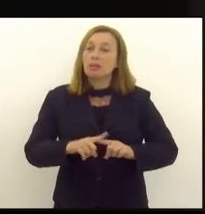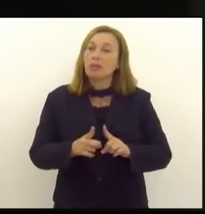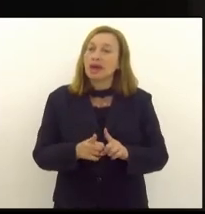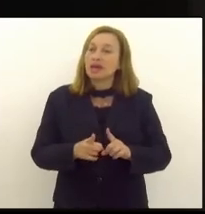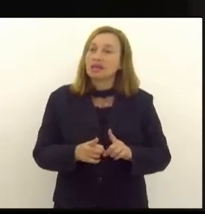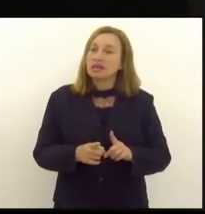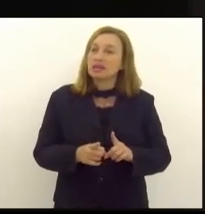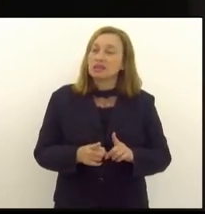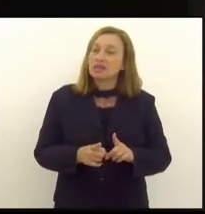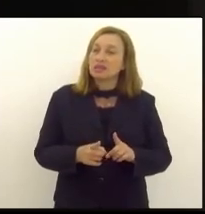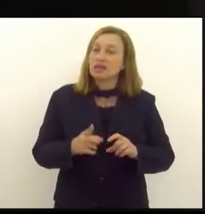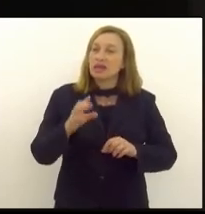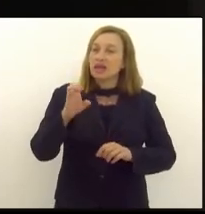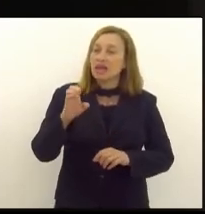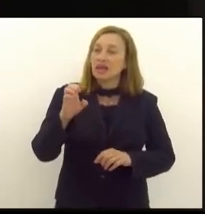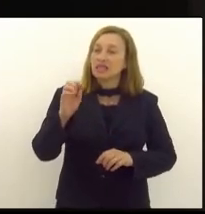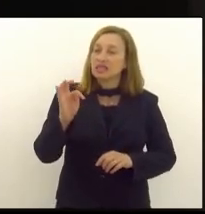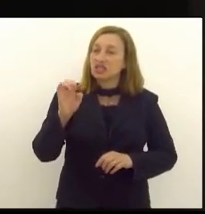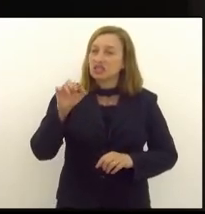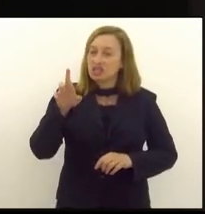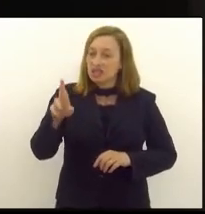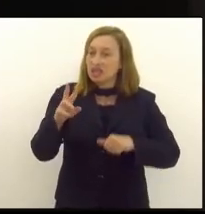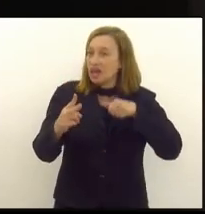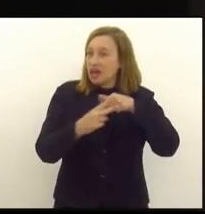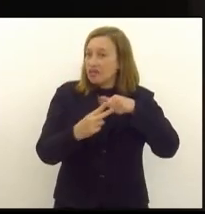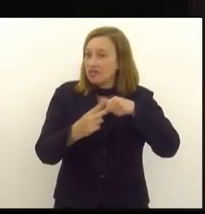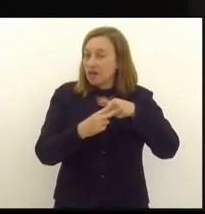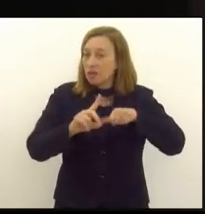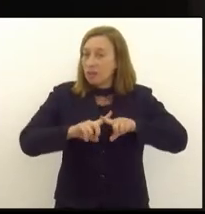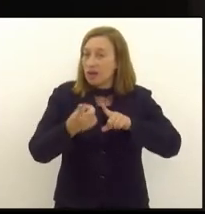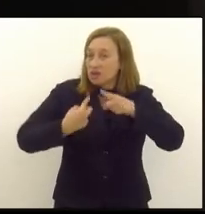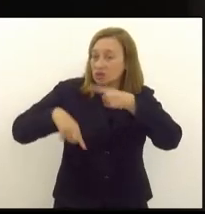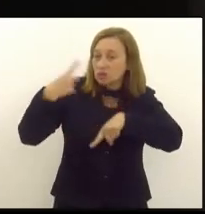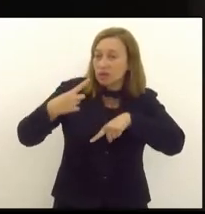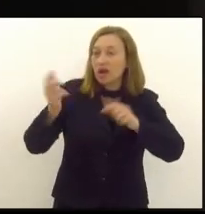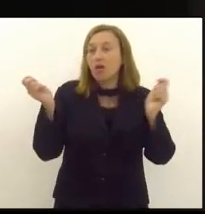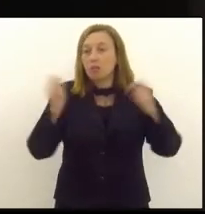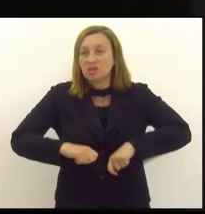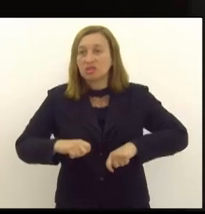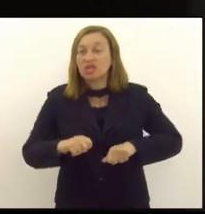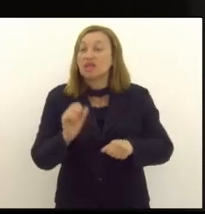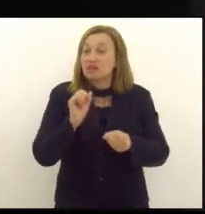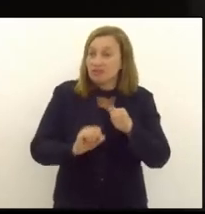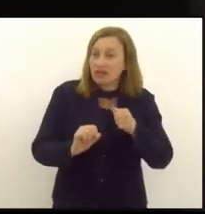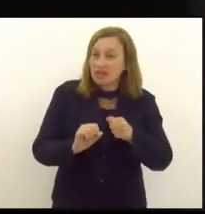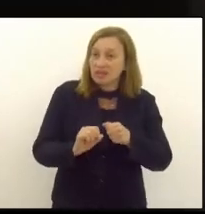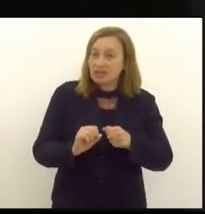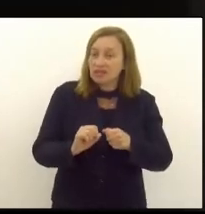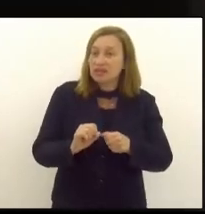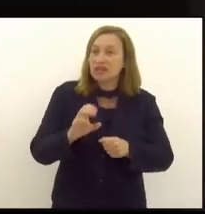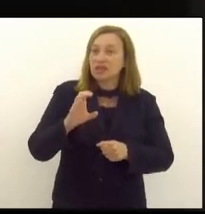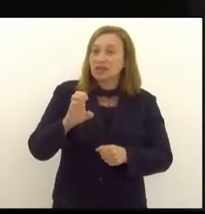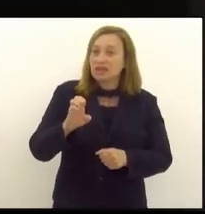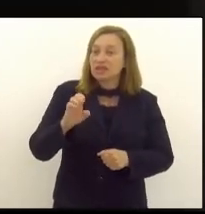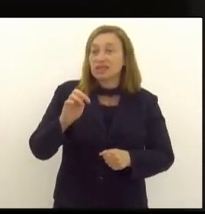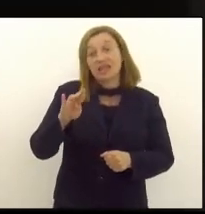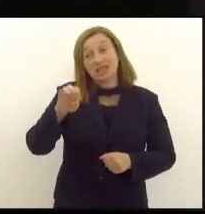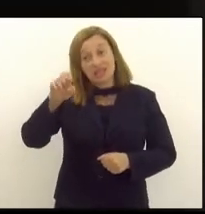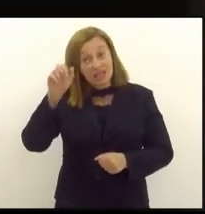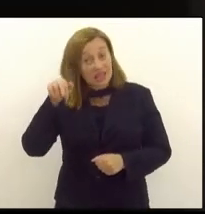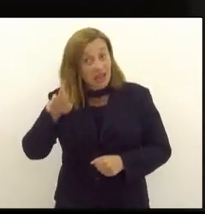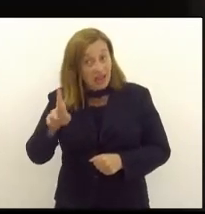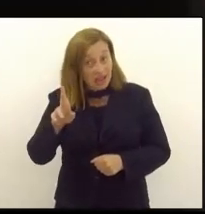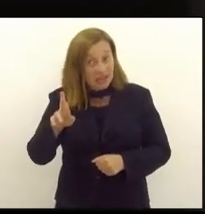né? E superar é uma possibilidade. Agora, realizar é sirlenear. Né? Então, é o